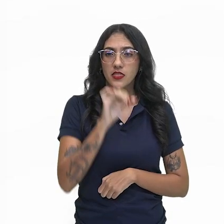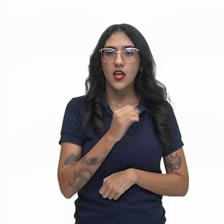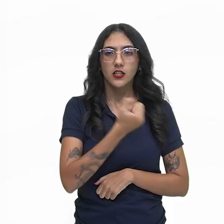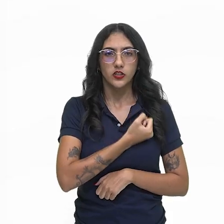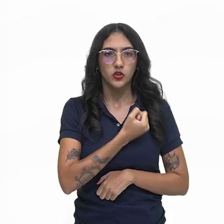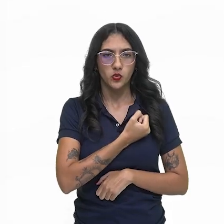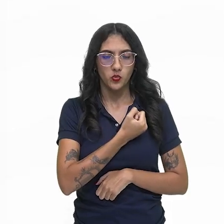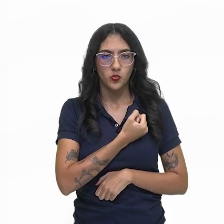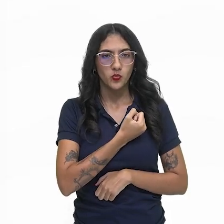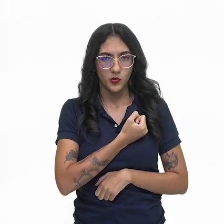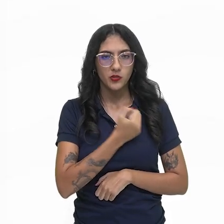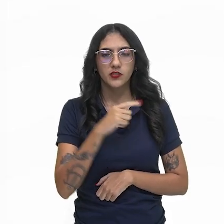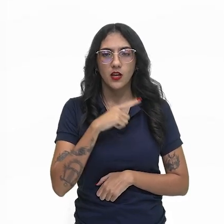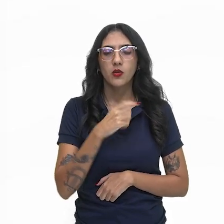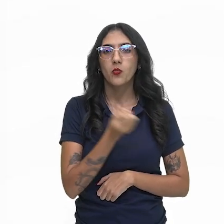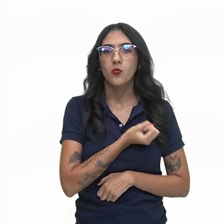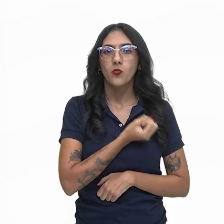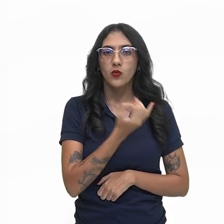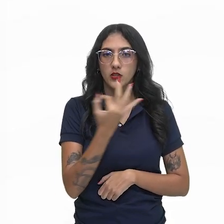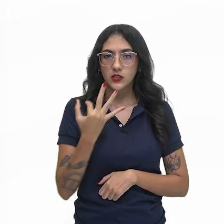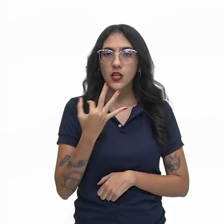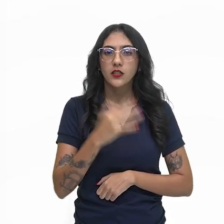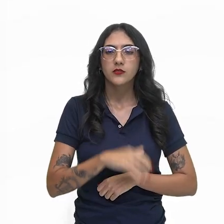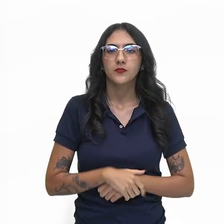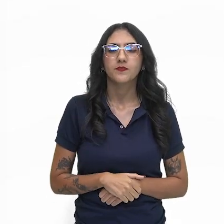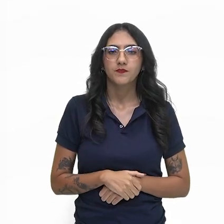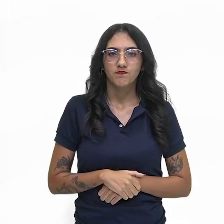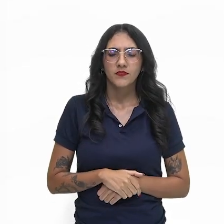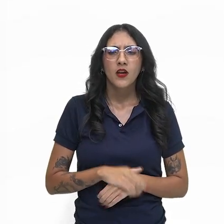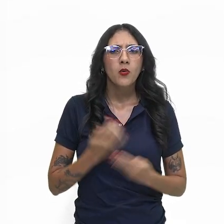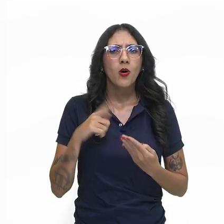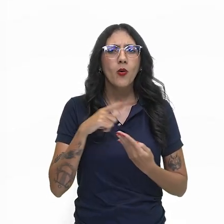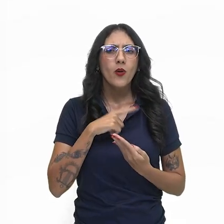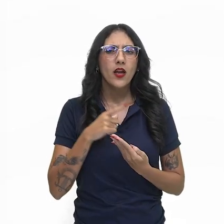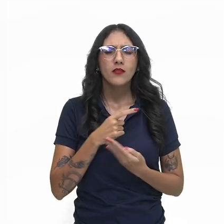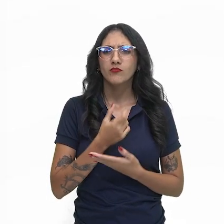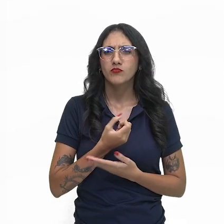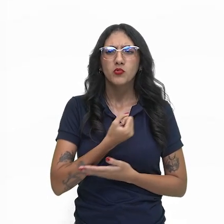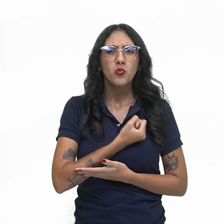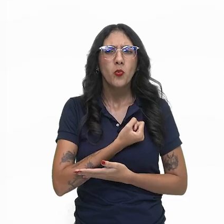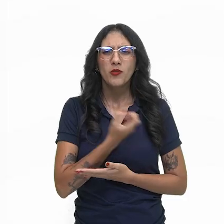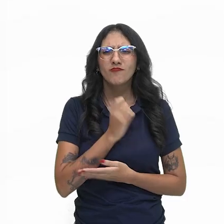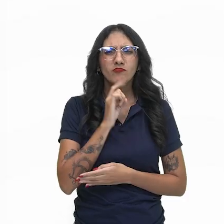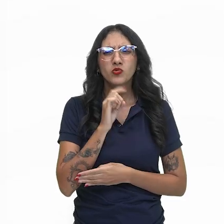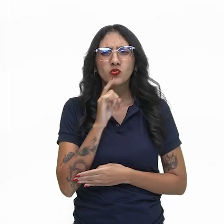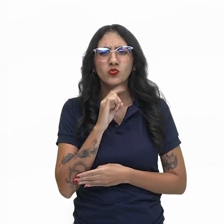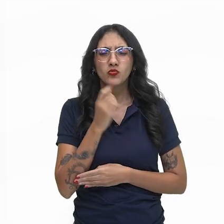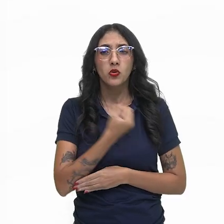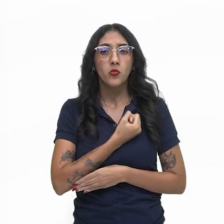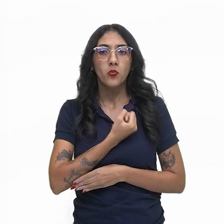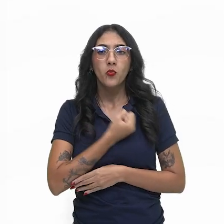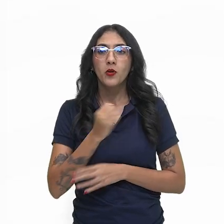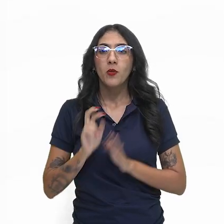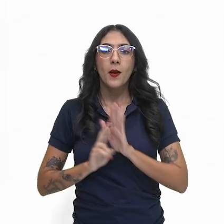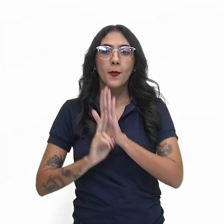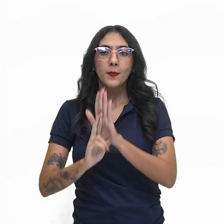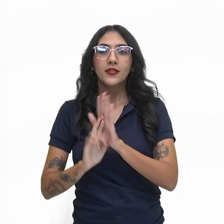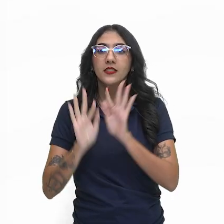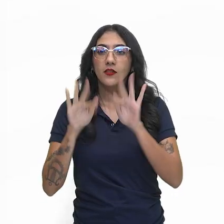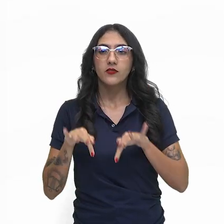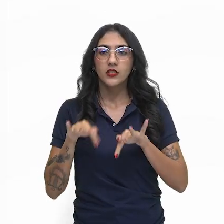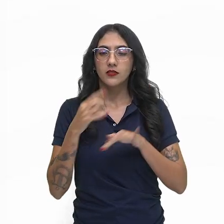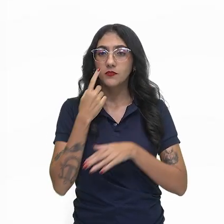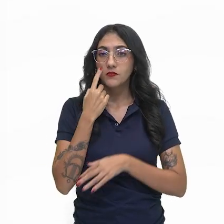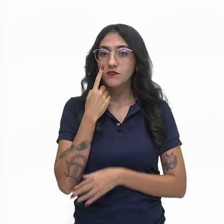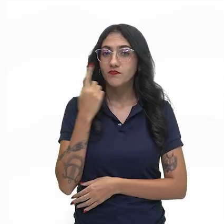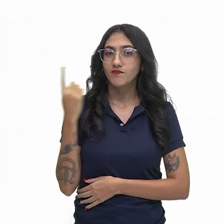algarismos significativos e tem como algarismo duvidoso o 0 que aparece lá por